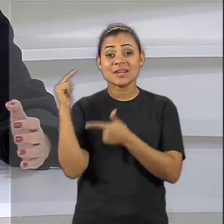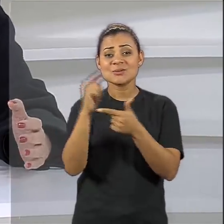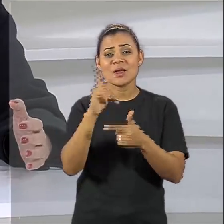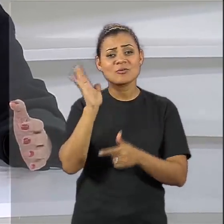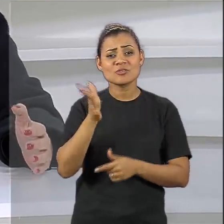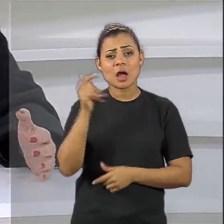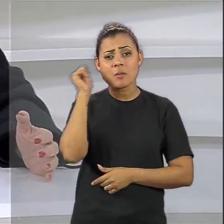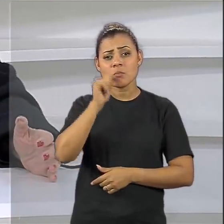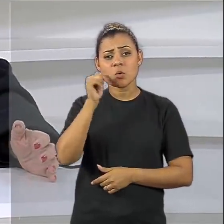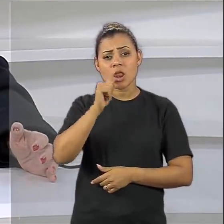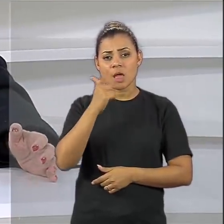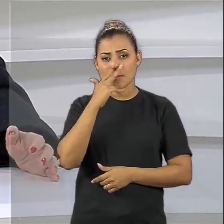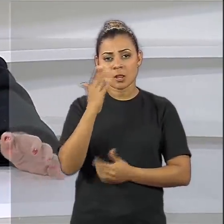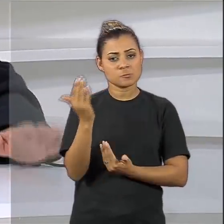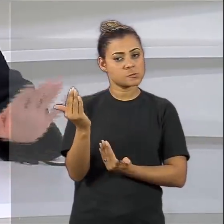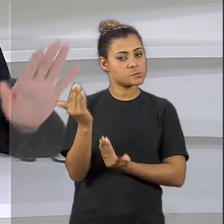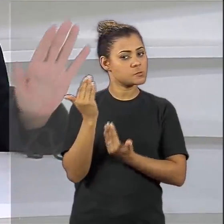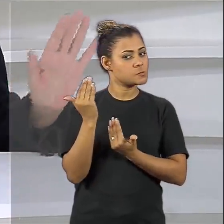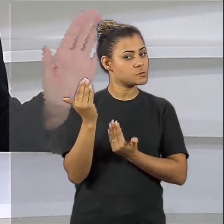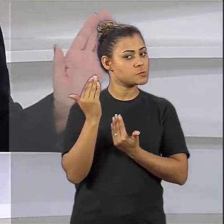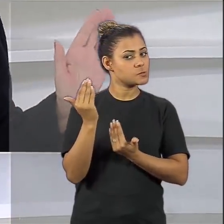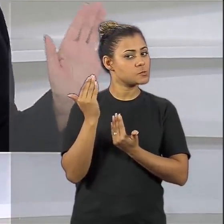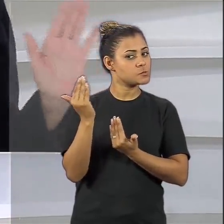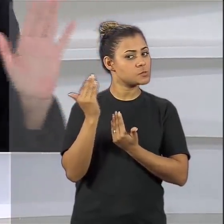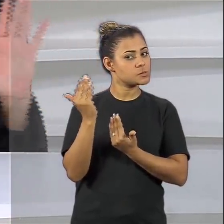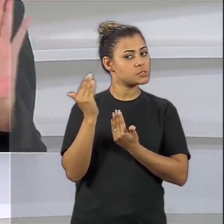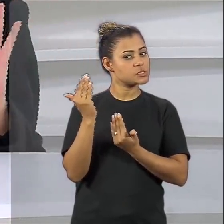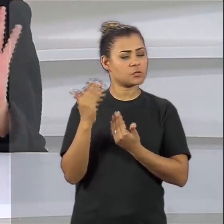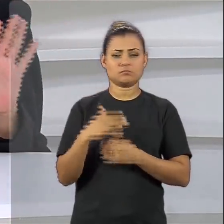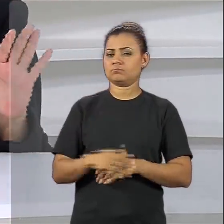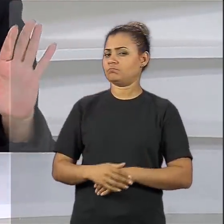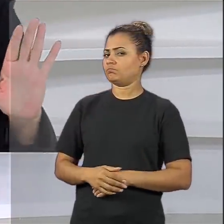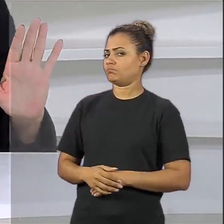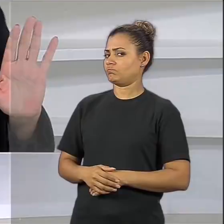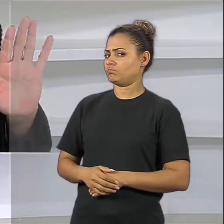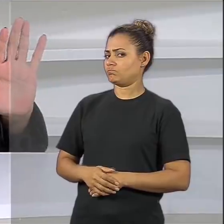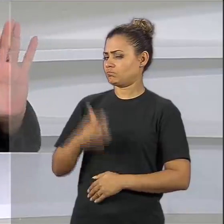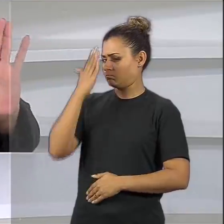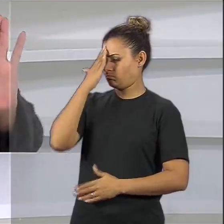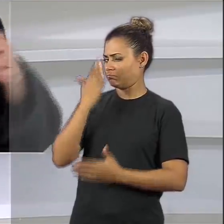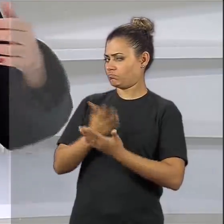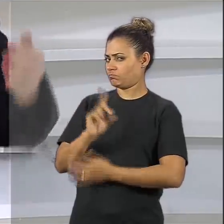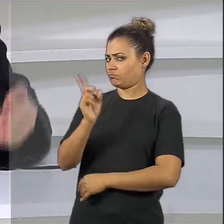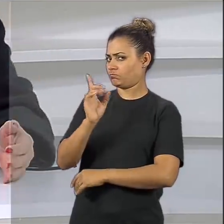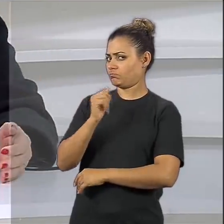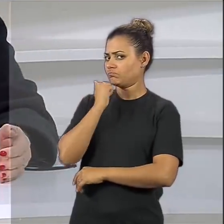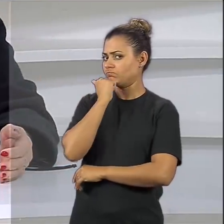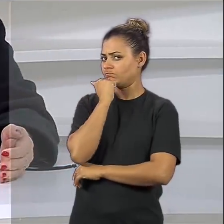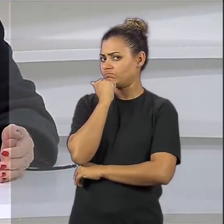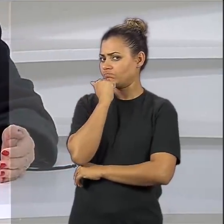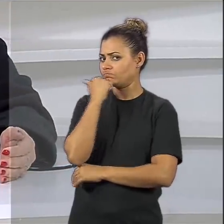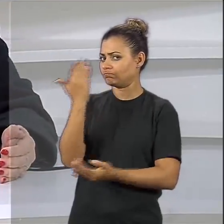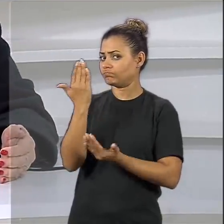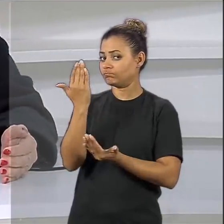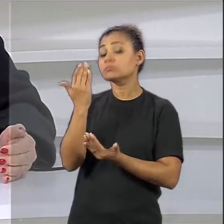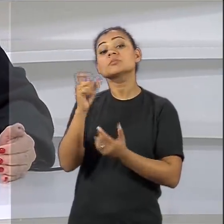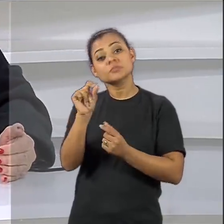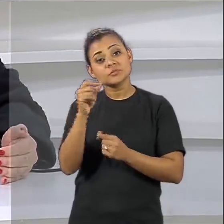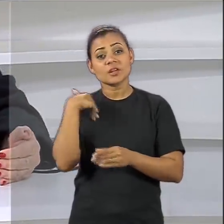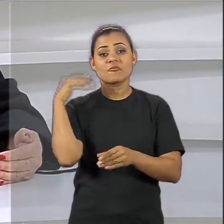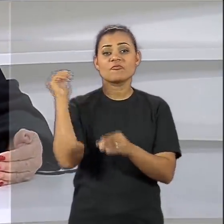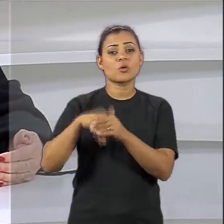A mulher é mais desconfiada, olha para lá, não acredita muito na lábia e tal, e deixa para votar, para